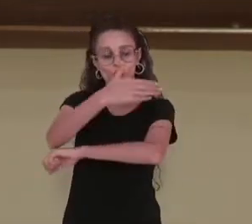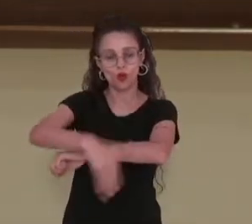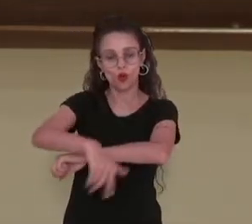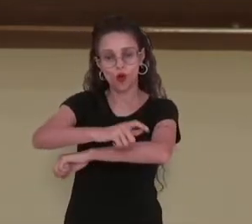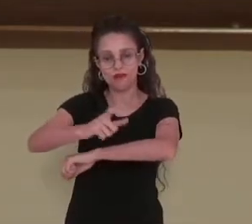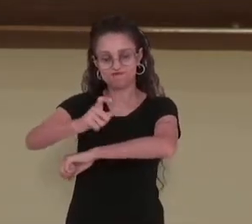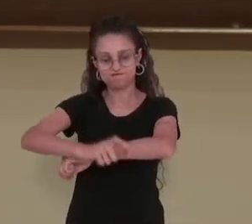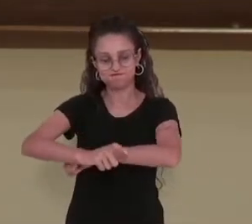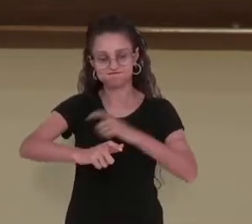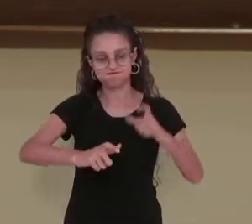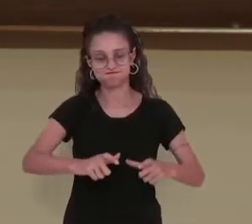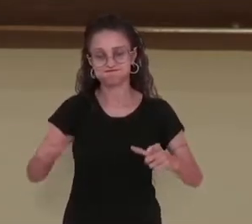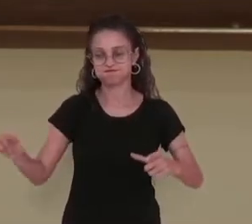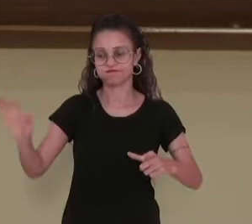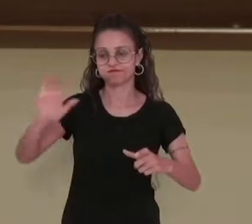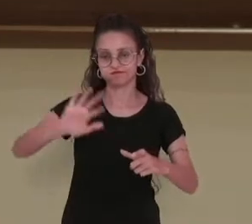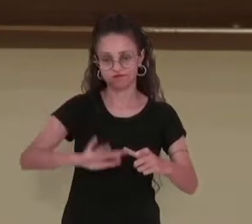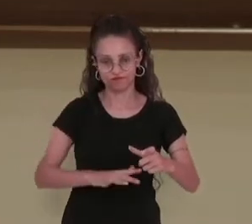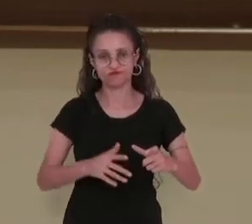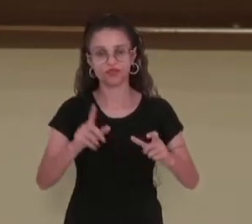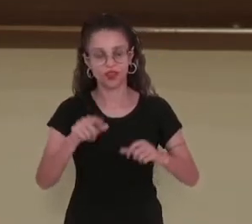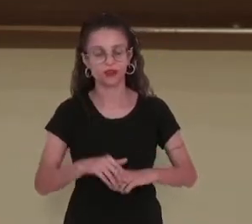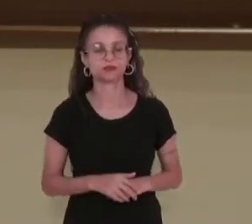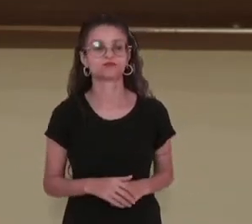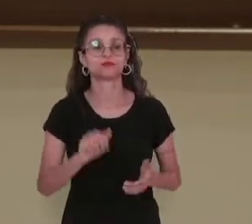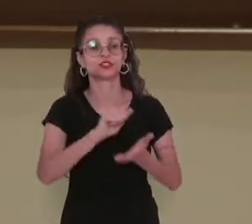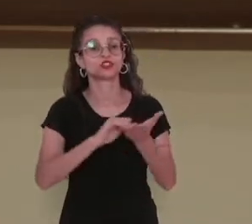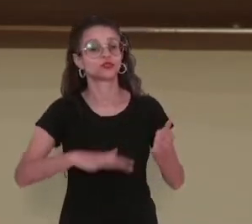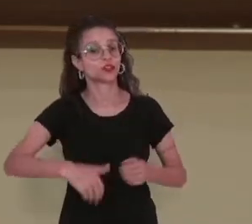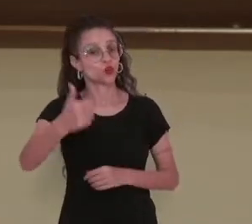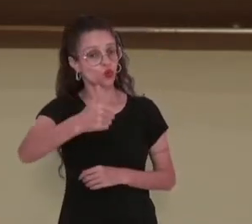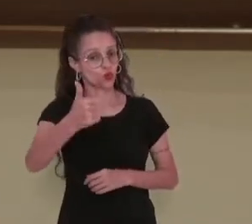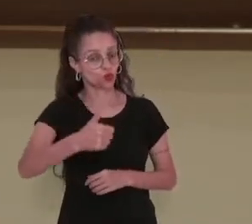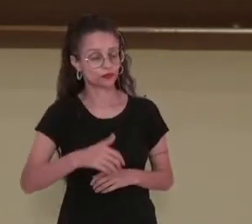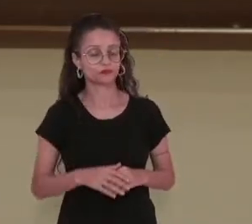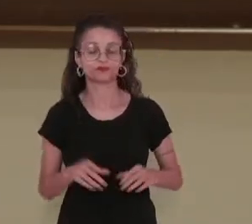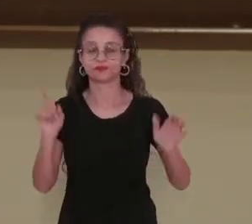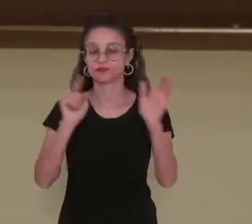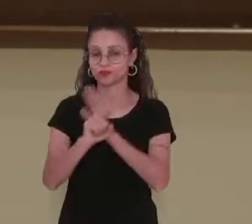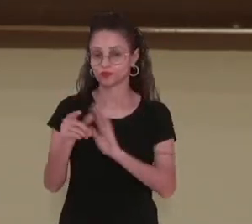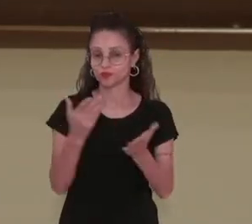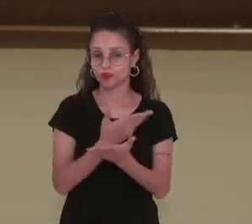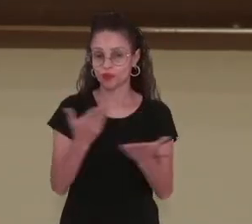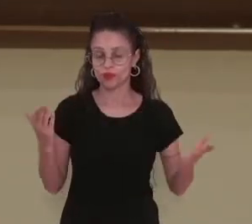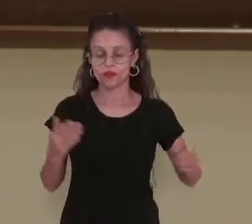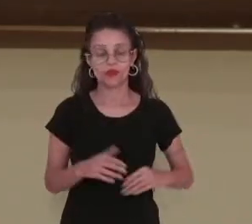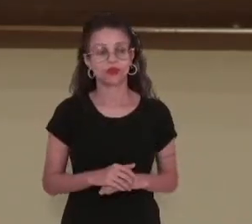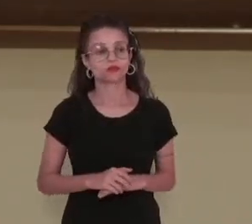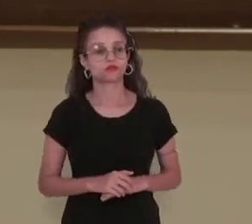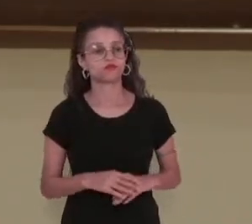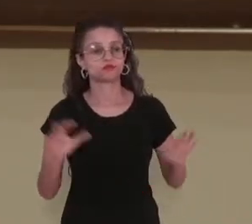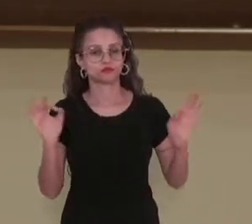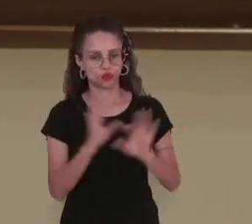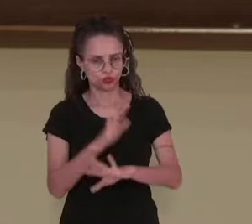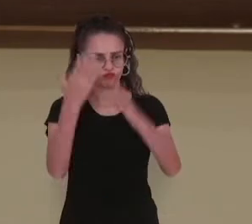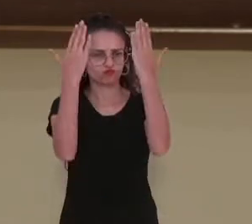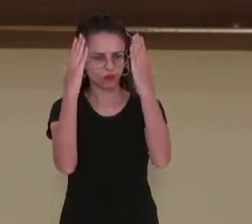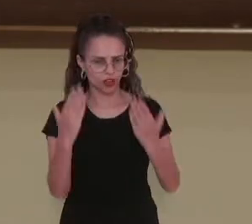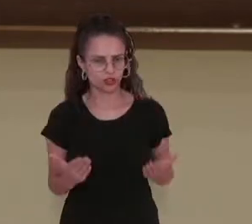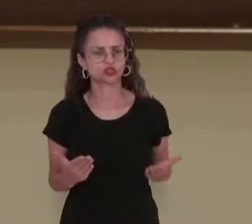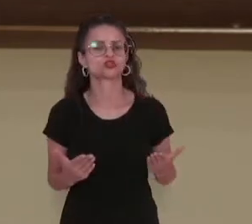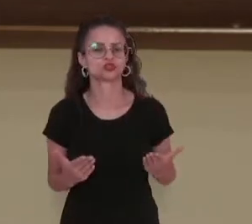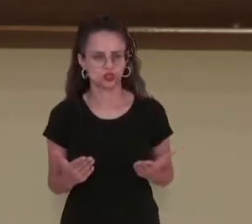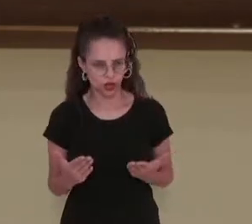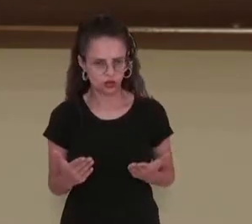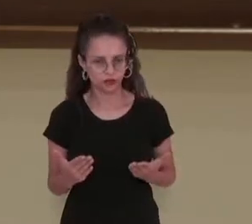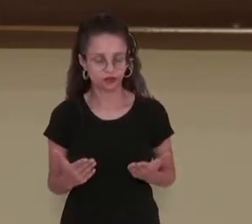ruas. Seguimos com a atividade 1. Eu tenho uma questão para você. Após analisar aqui